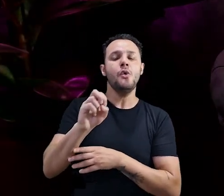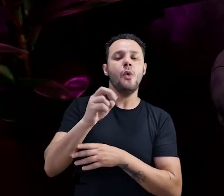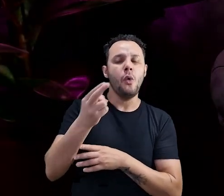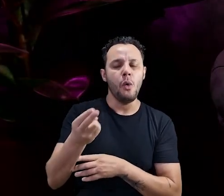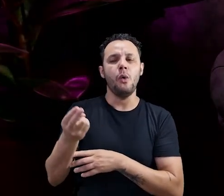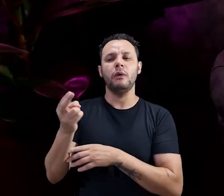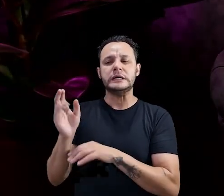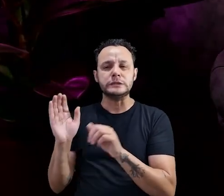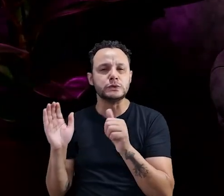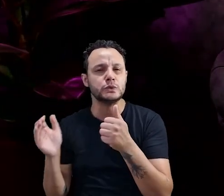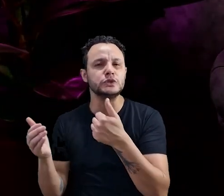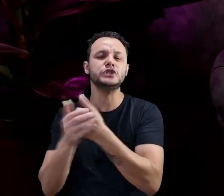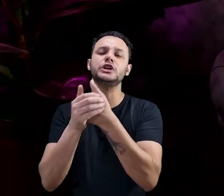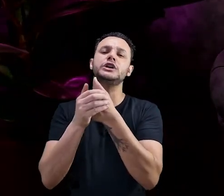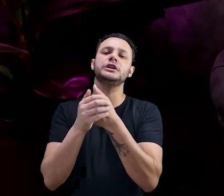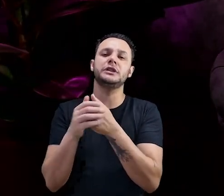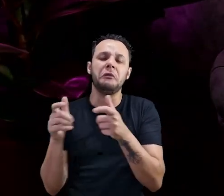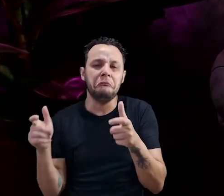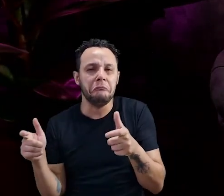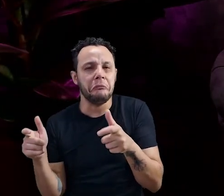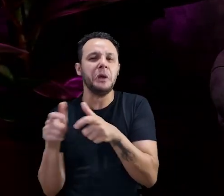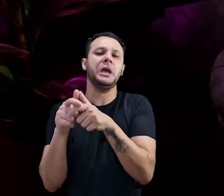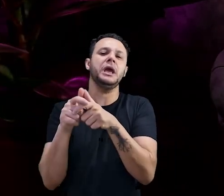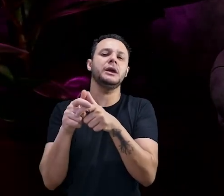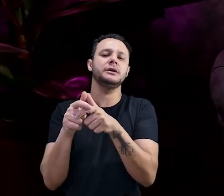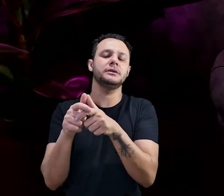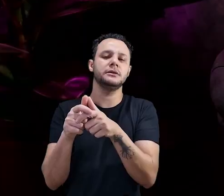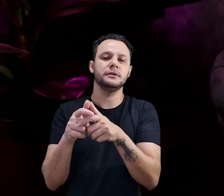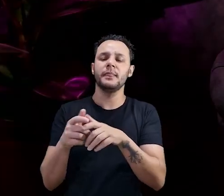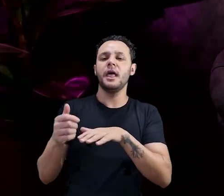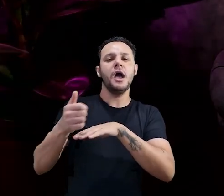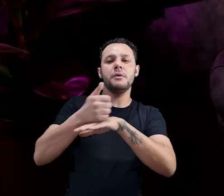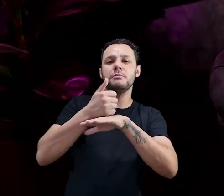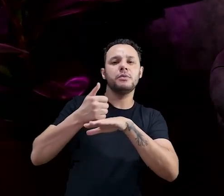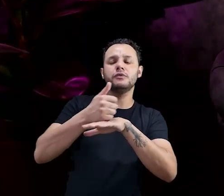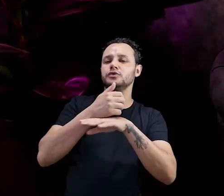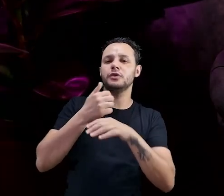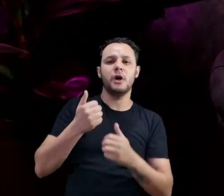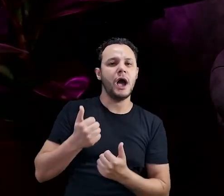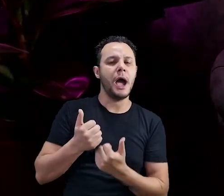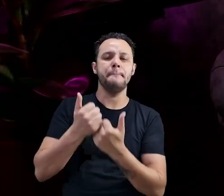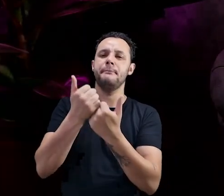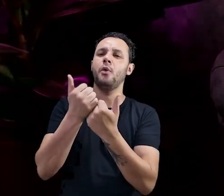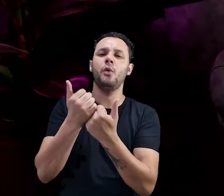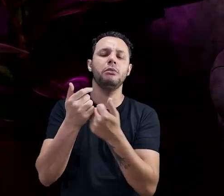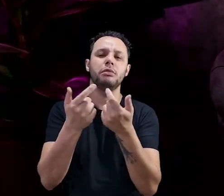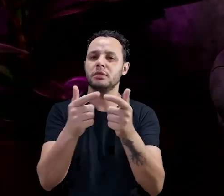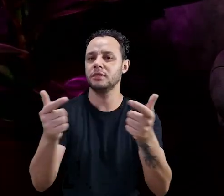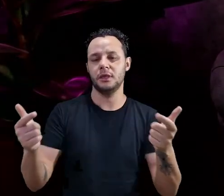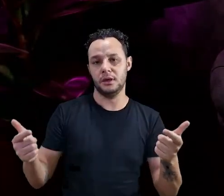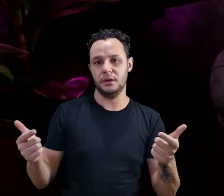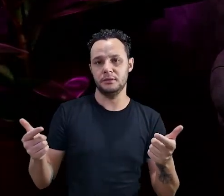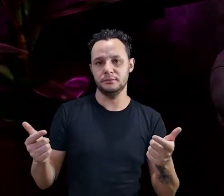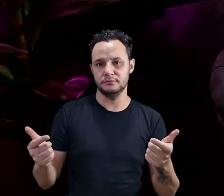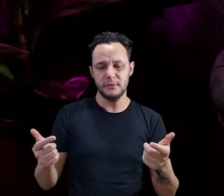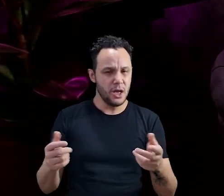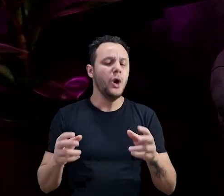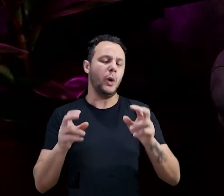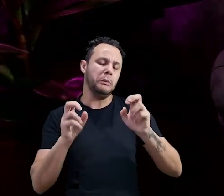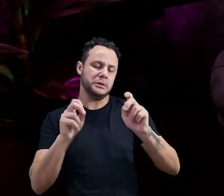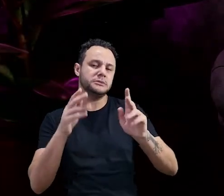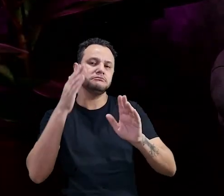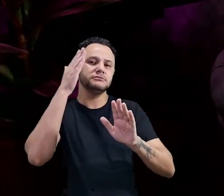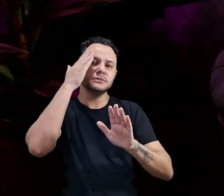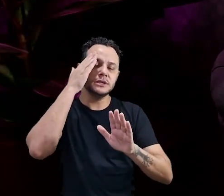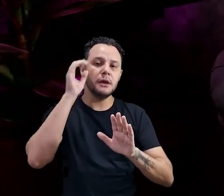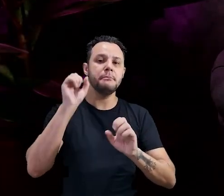que deveria, ou quando eu não ofereço profissional de apoio, e eu não estou falando, claro, da escola, isso também